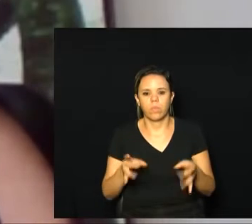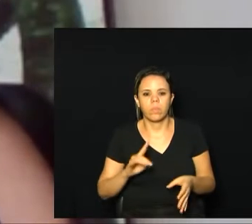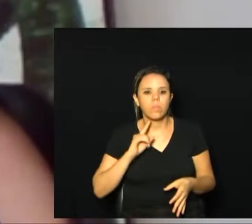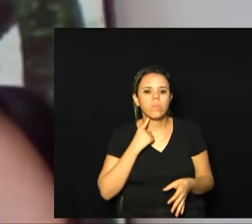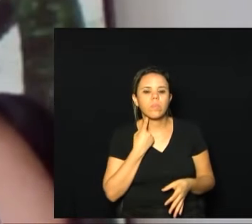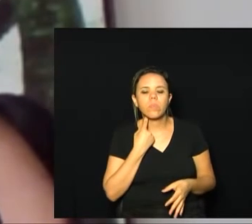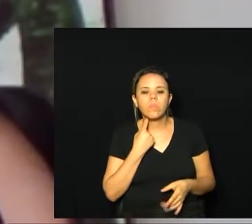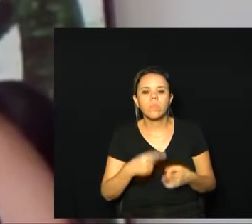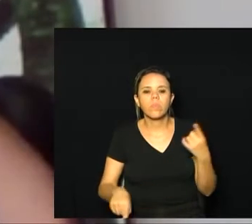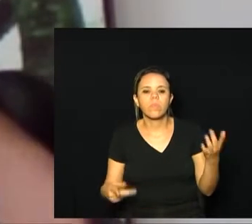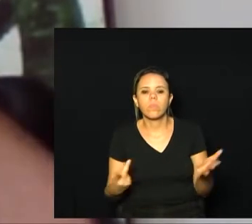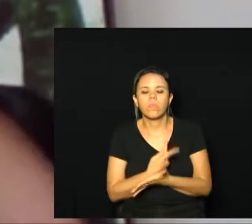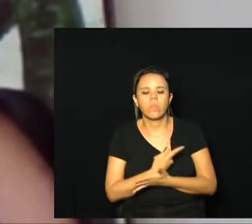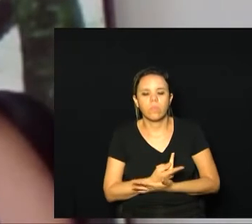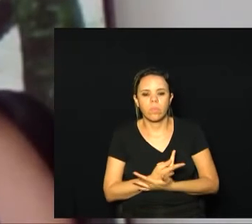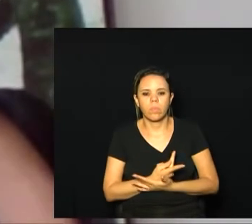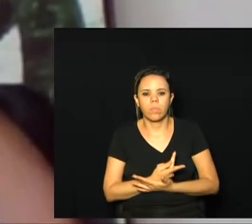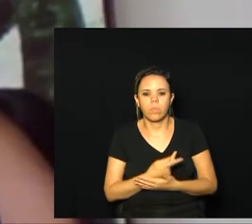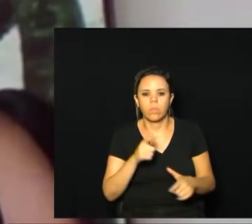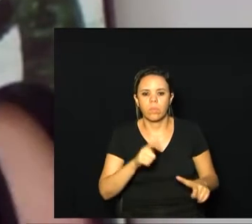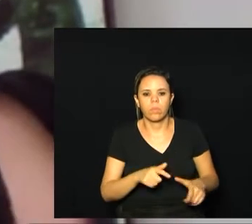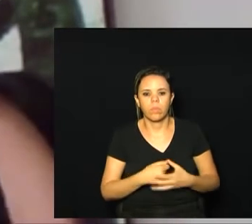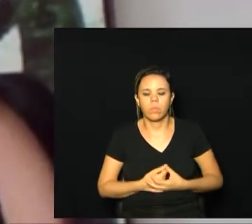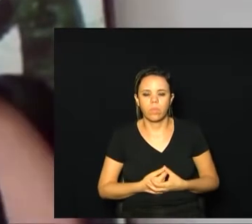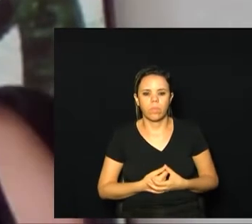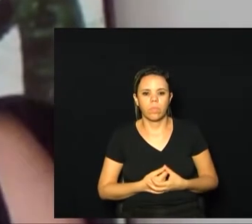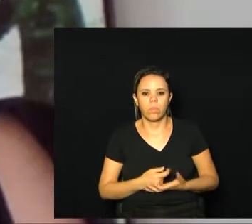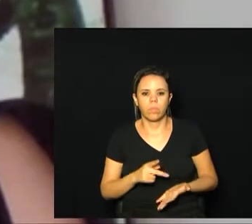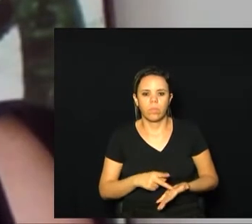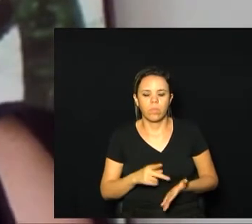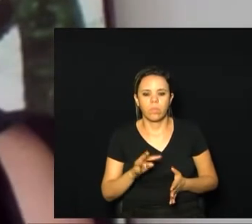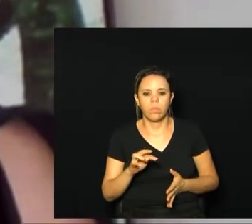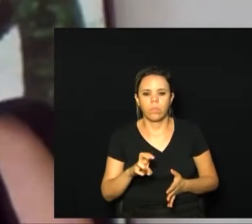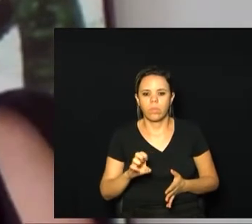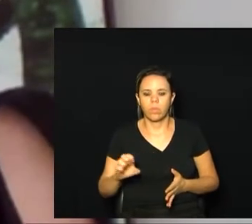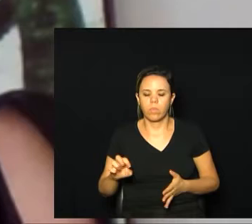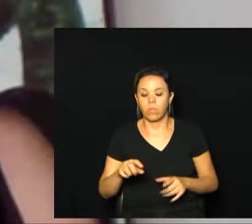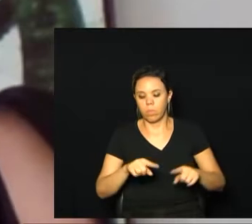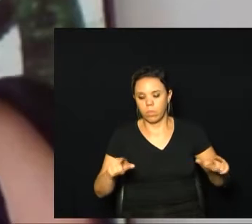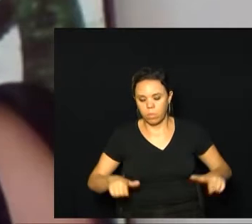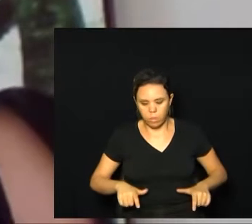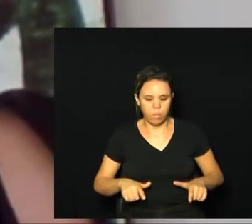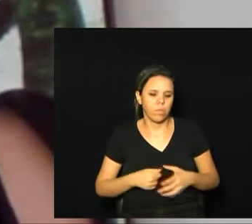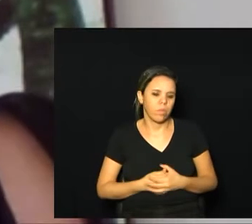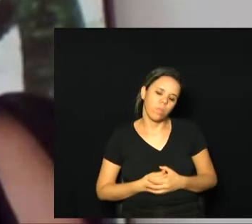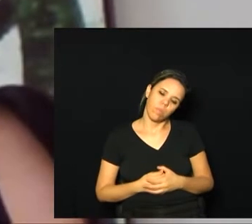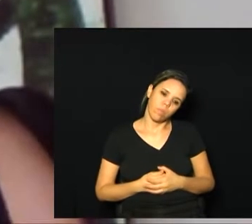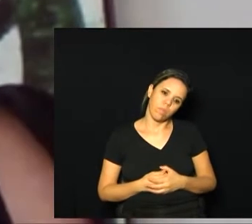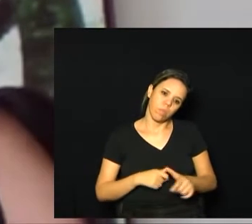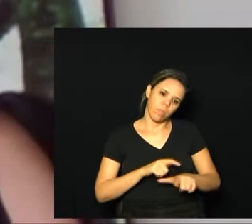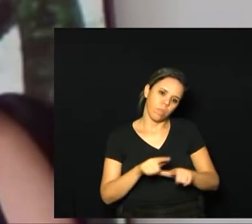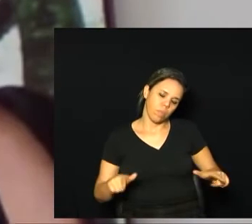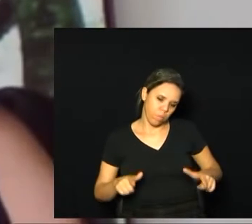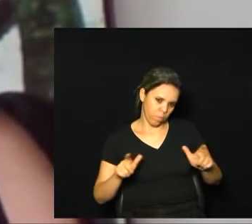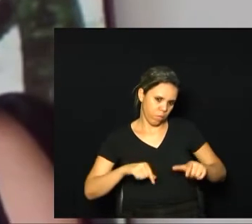forma inadequada, e determinado local, que na verdade era um terreno baldio, passa a virar meio